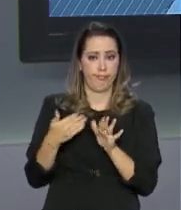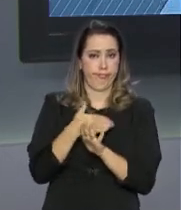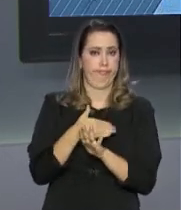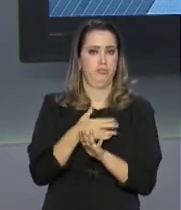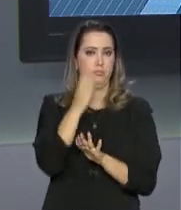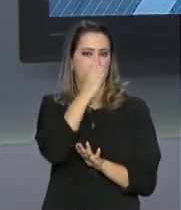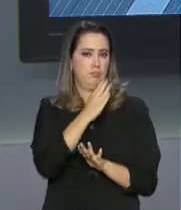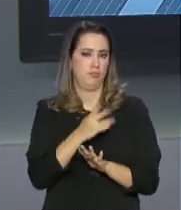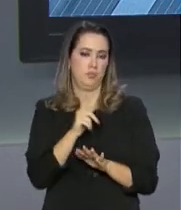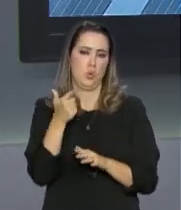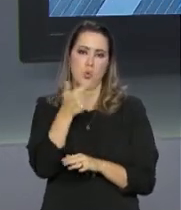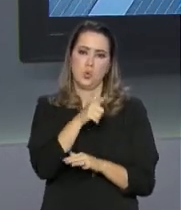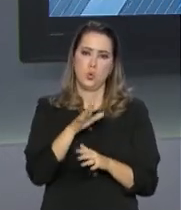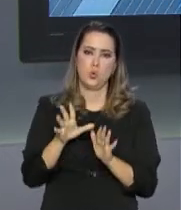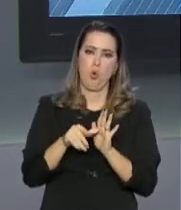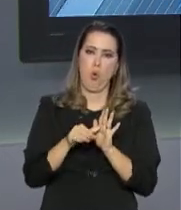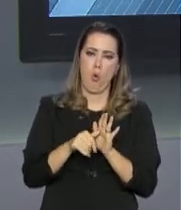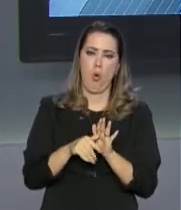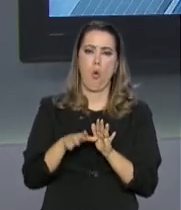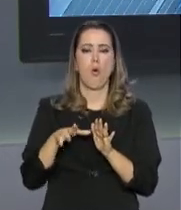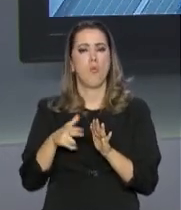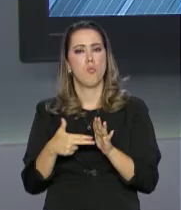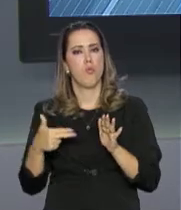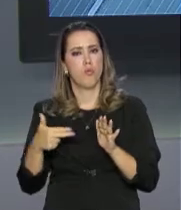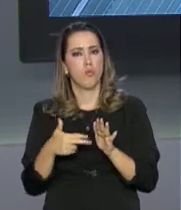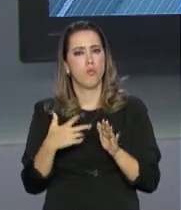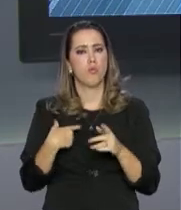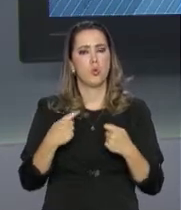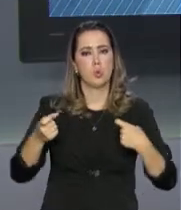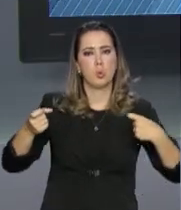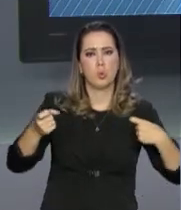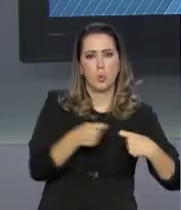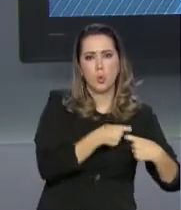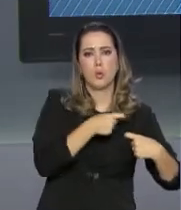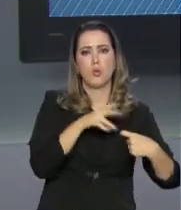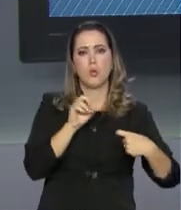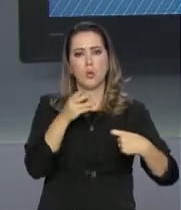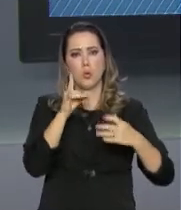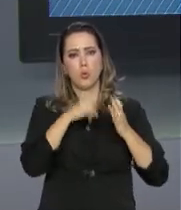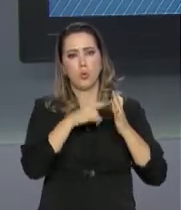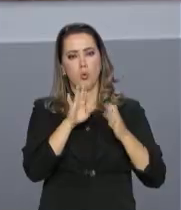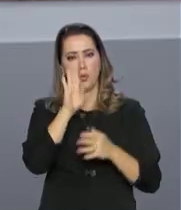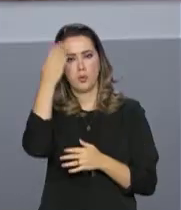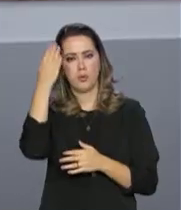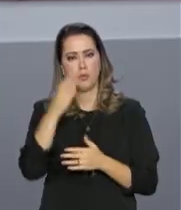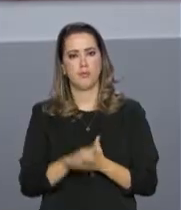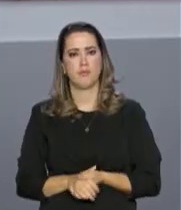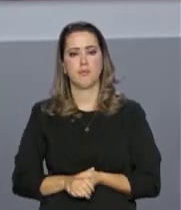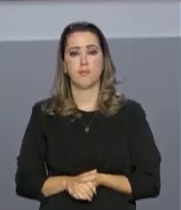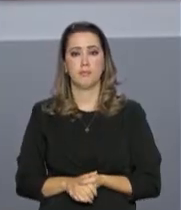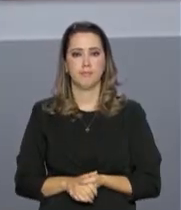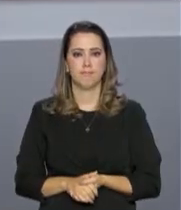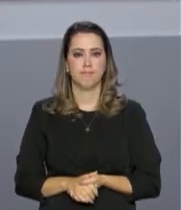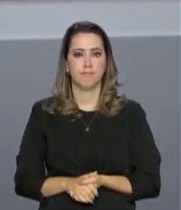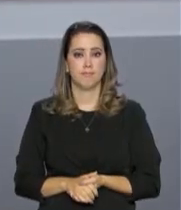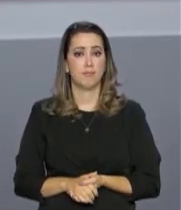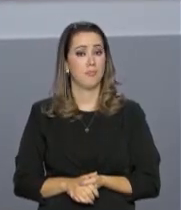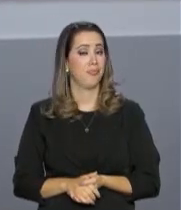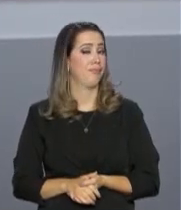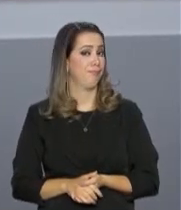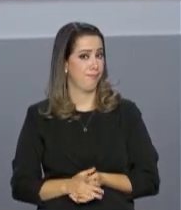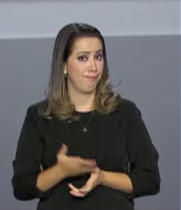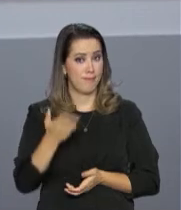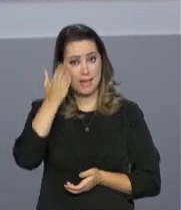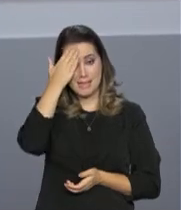os demais crimes cometidos são roubo furto estupro e uso de documento falso sabe aquele monte de